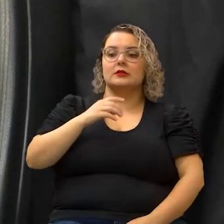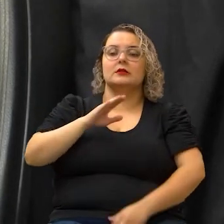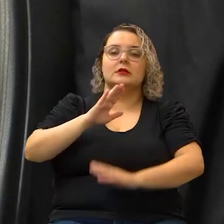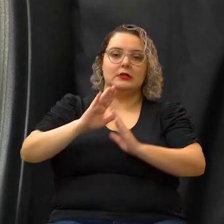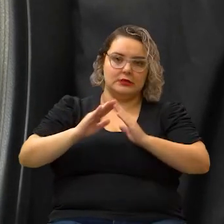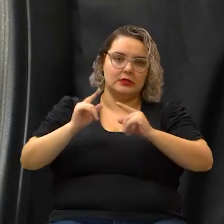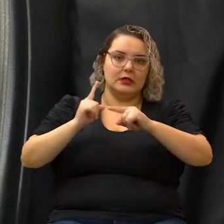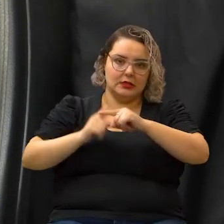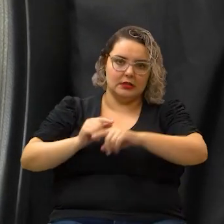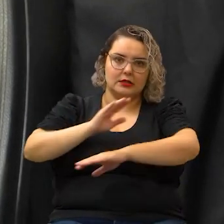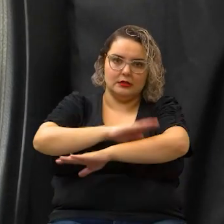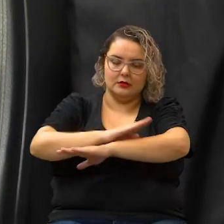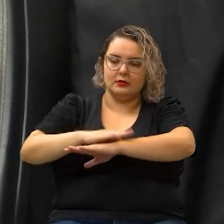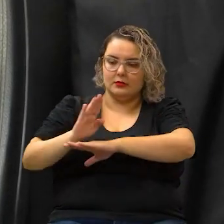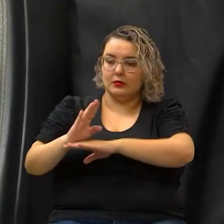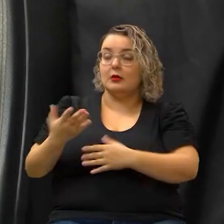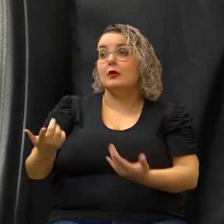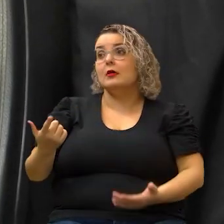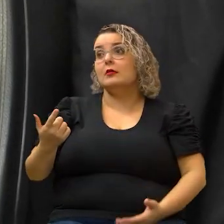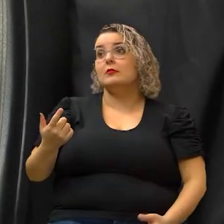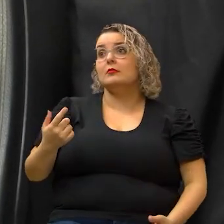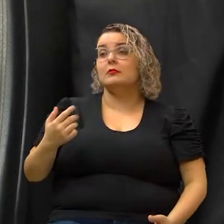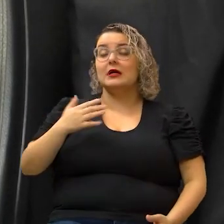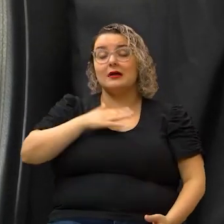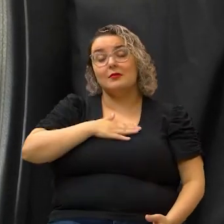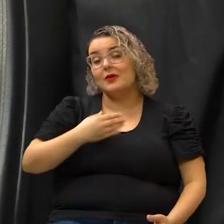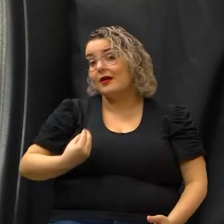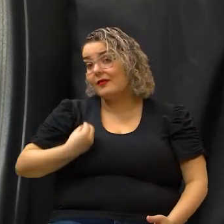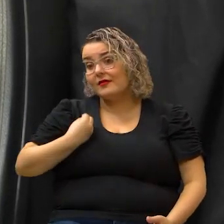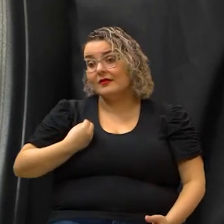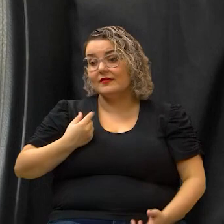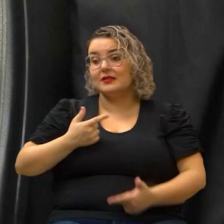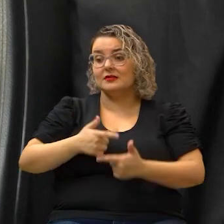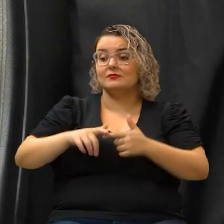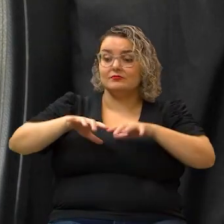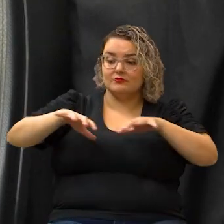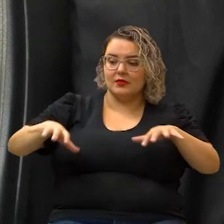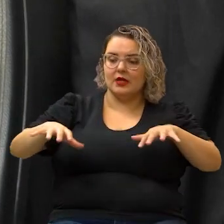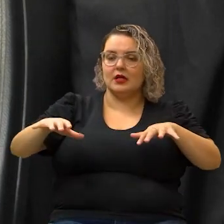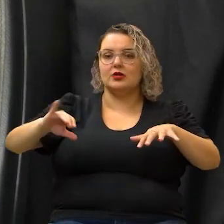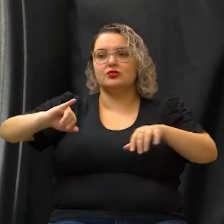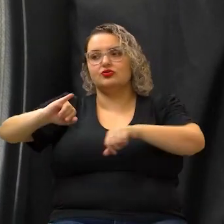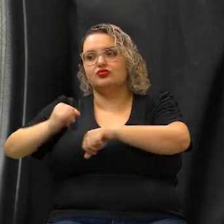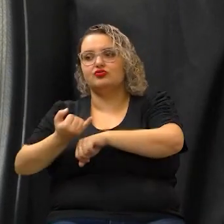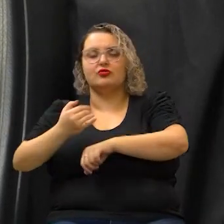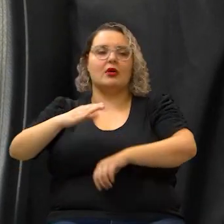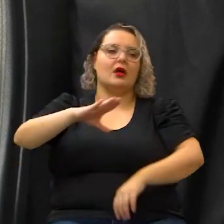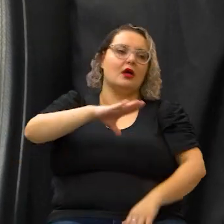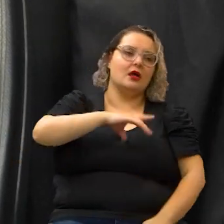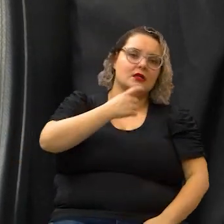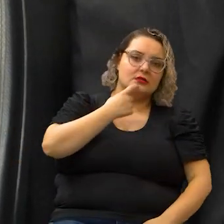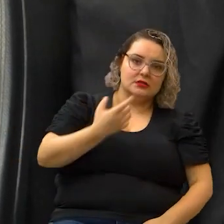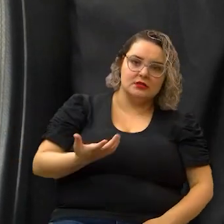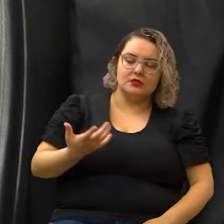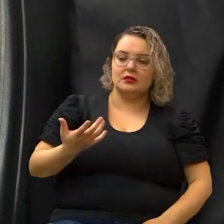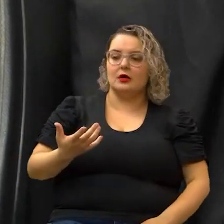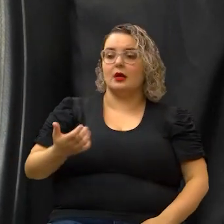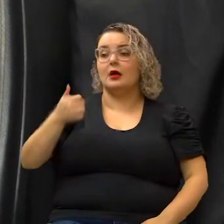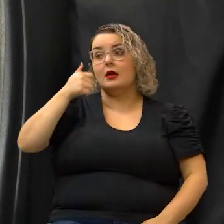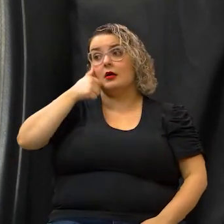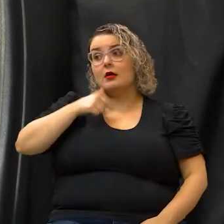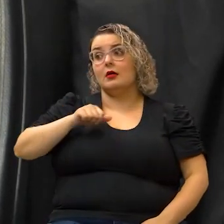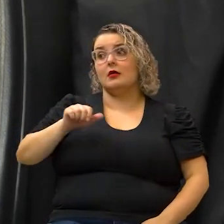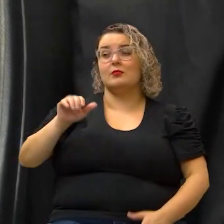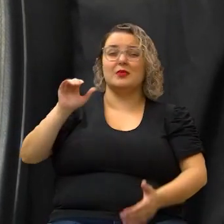mesmo. Só que a minha vida ficou dividida entre Campinas e Jundiaí, porque a minha esposa, ela vinha trabalhar